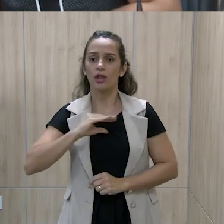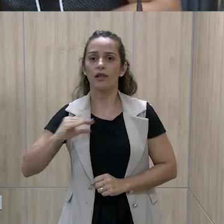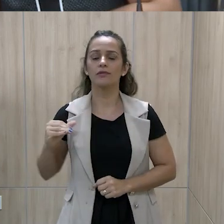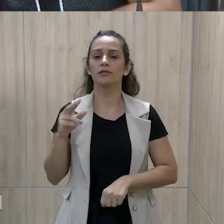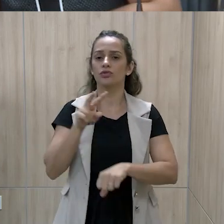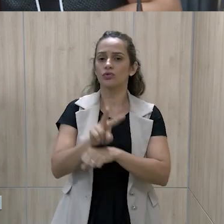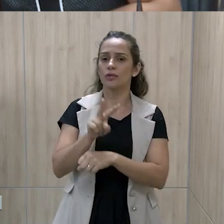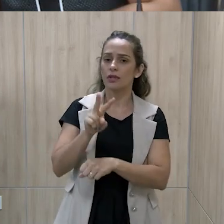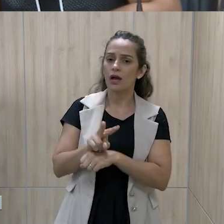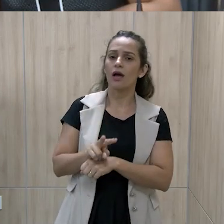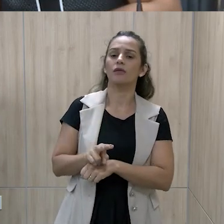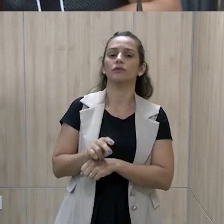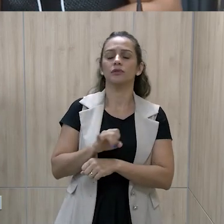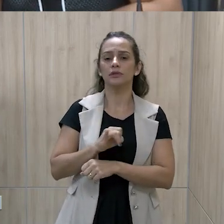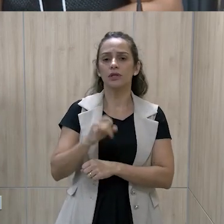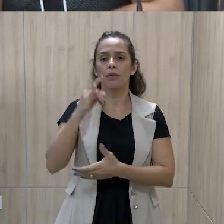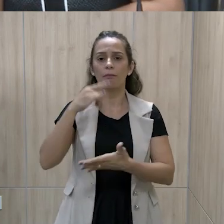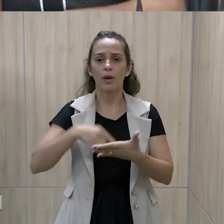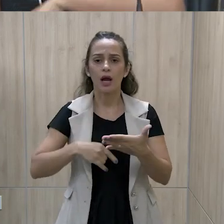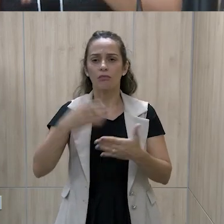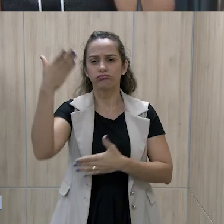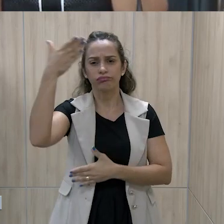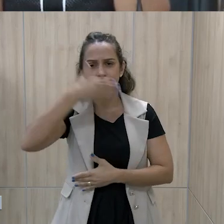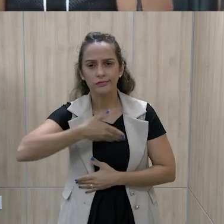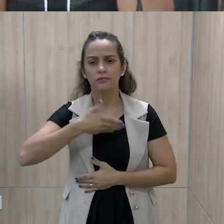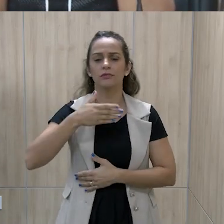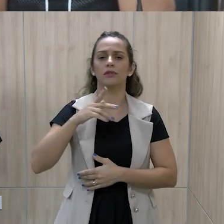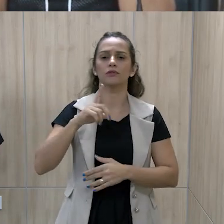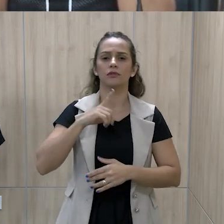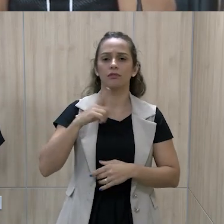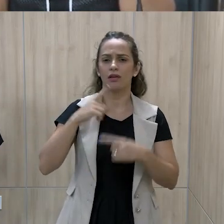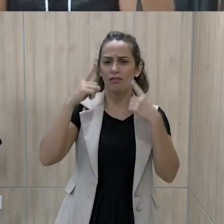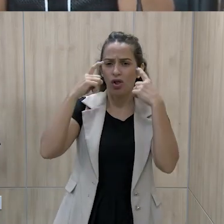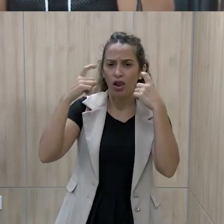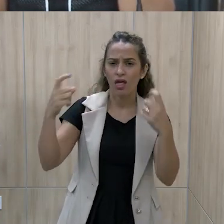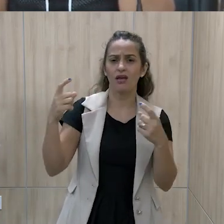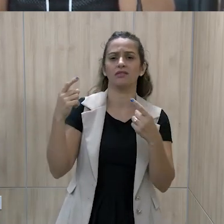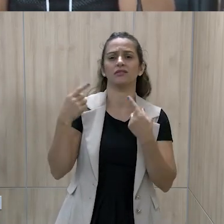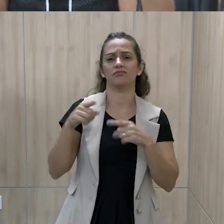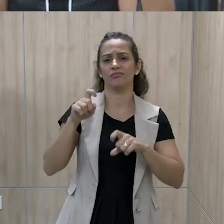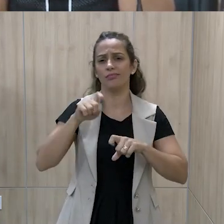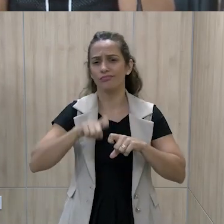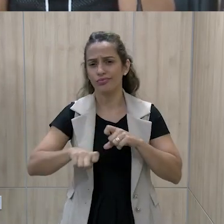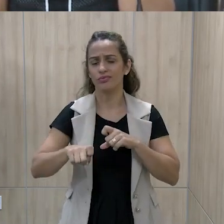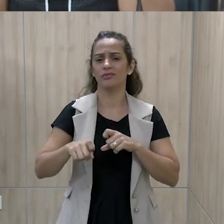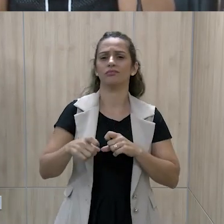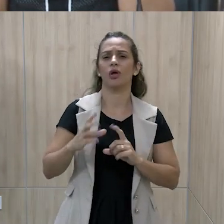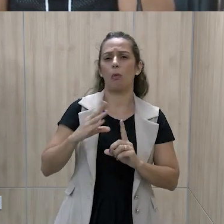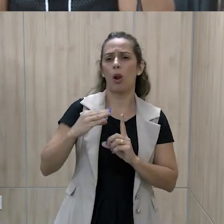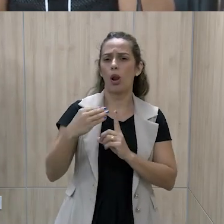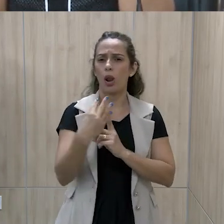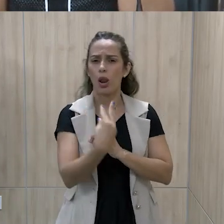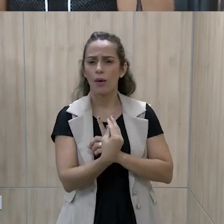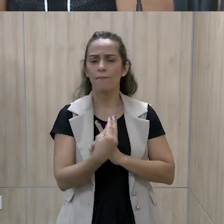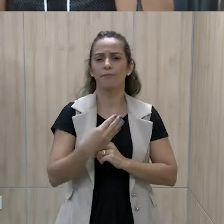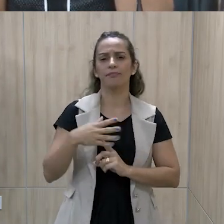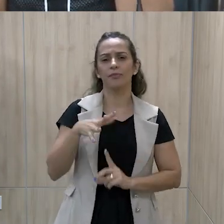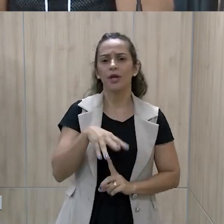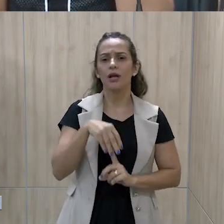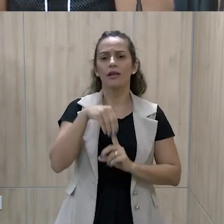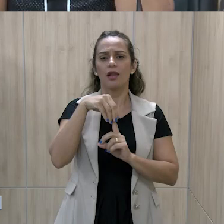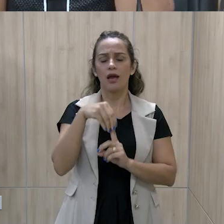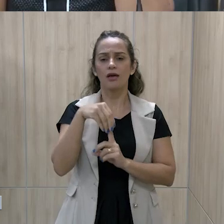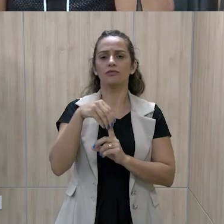assegura as crianças e aos adolescentes que comprovadamente por meio de laudo médico ou pericial tenha sido vítimas de abuso e exploração